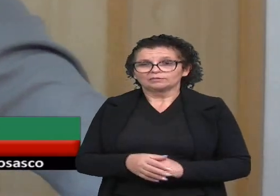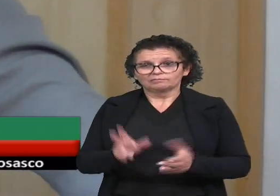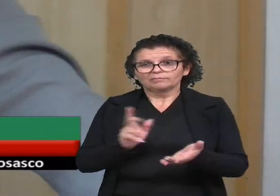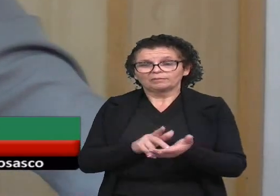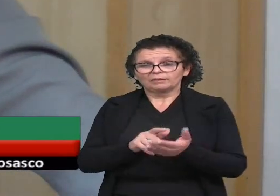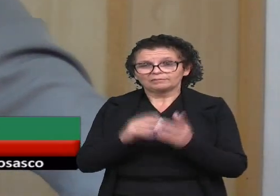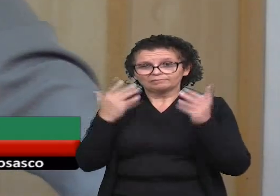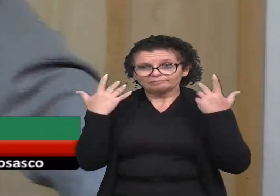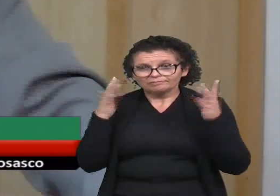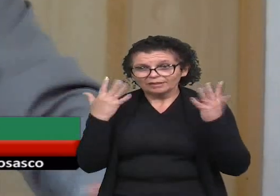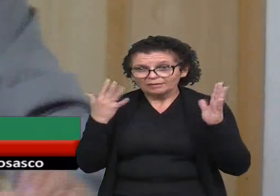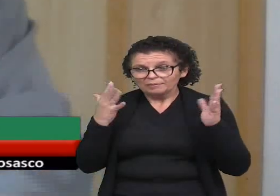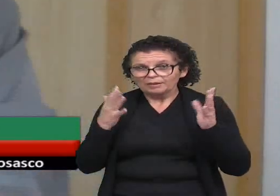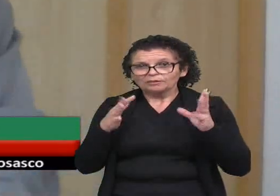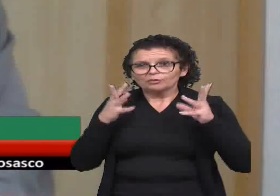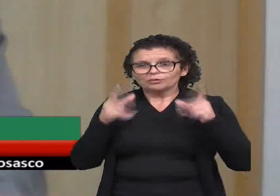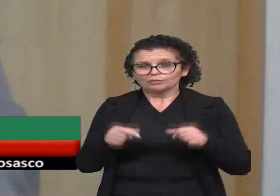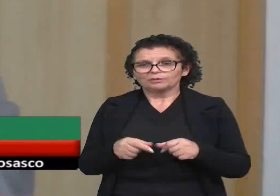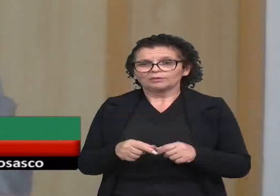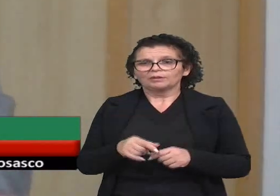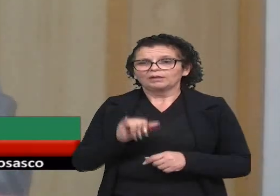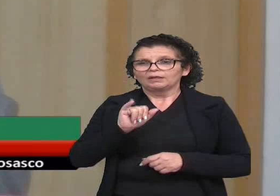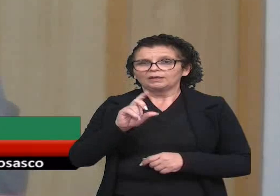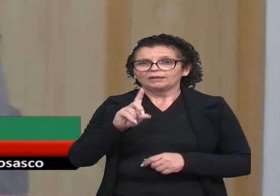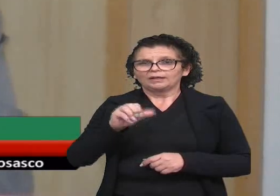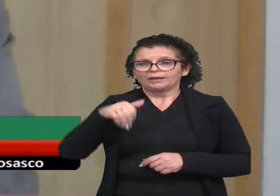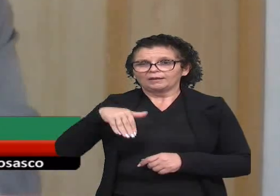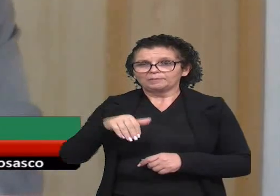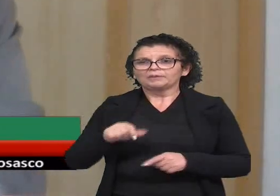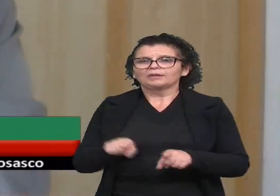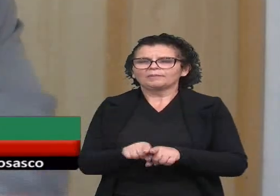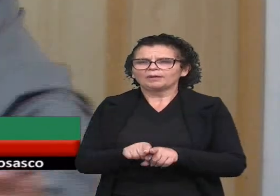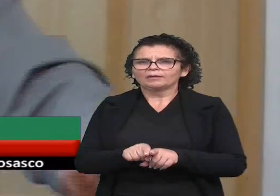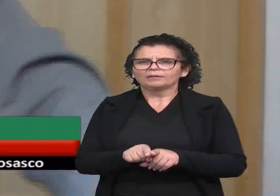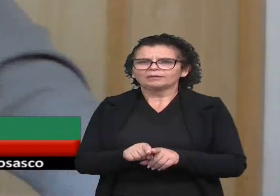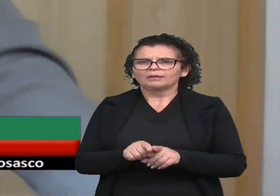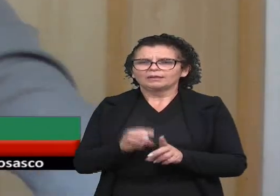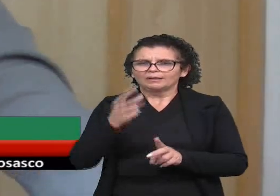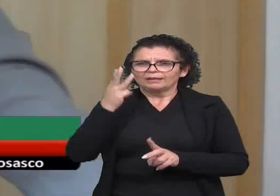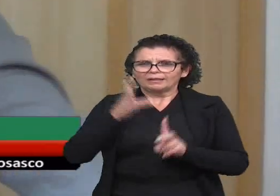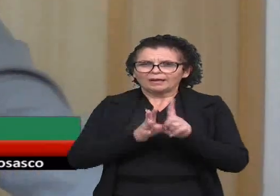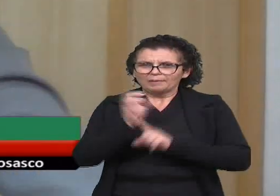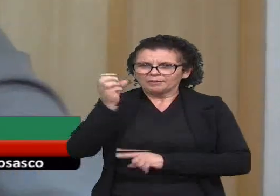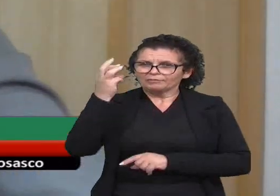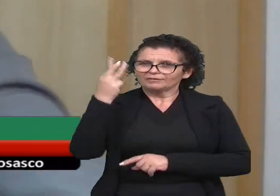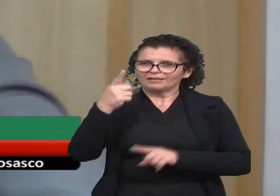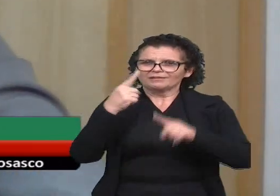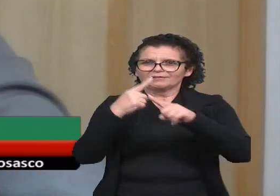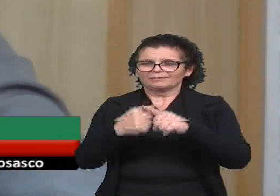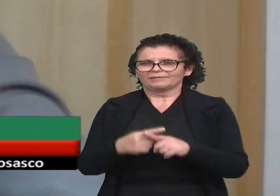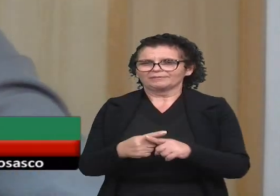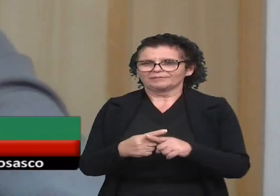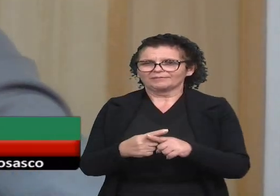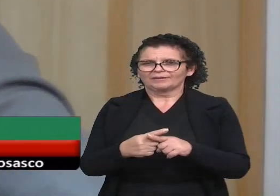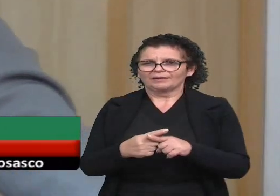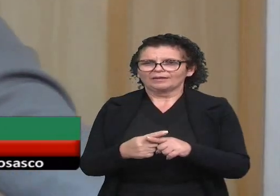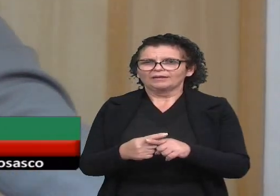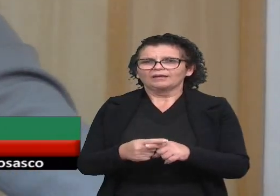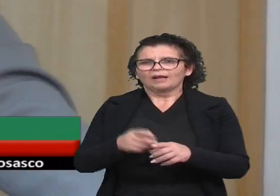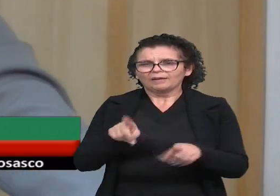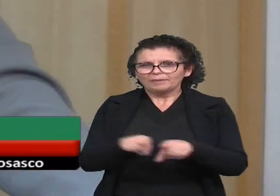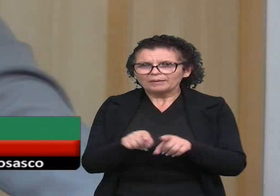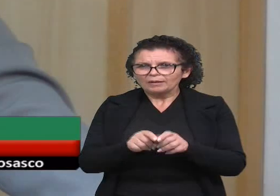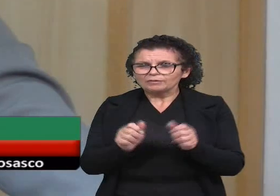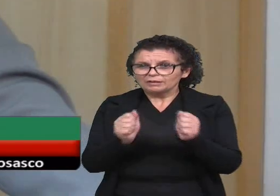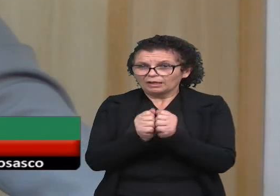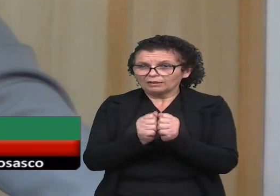dar os parabéns. O IDM foi tricampeão da Copa da Paz, que é uma Copa disputada em Paraisópolis,